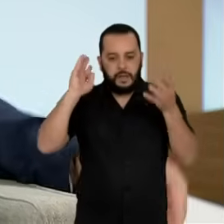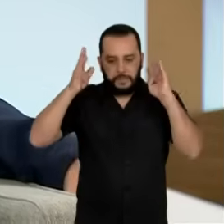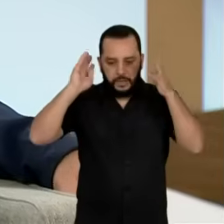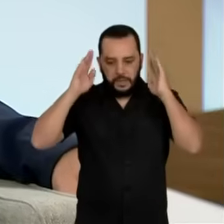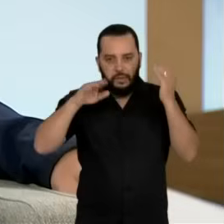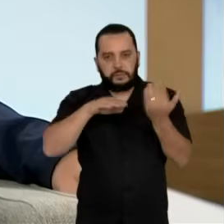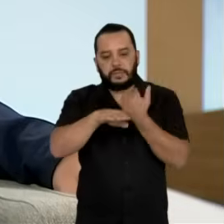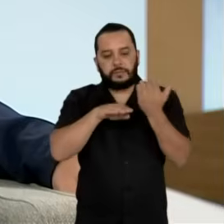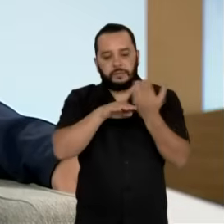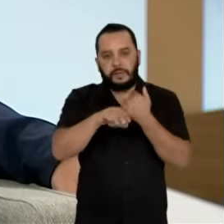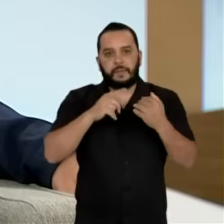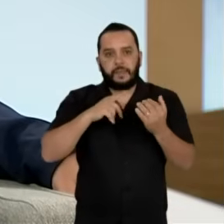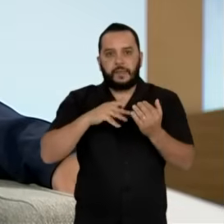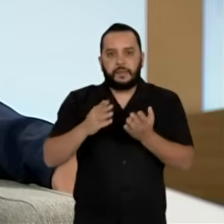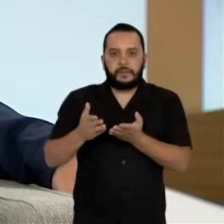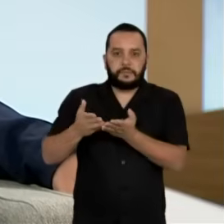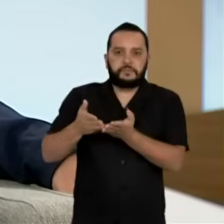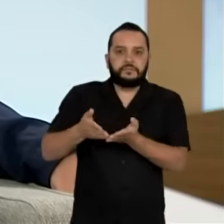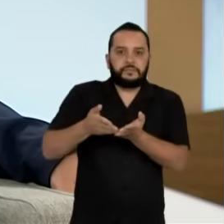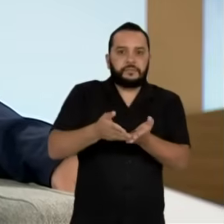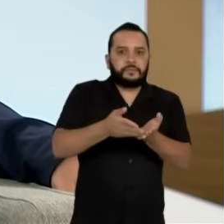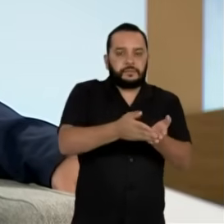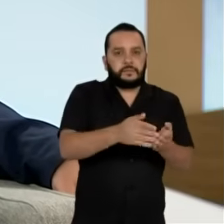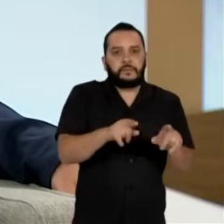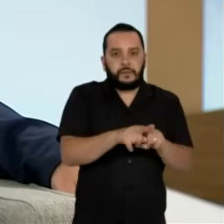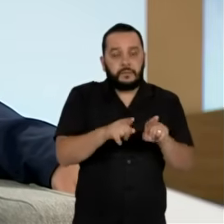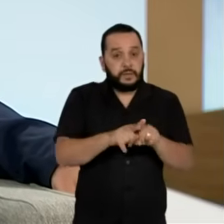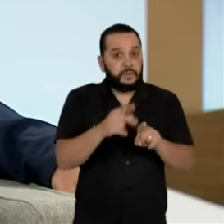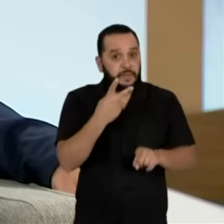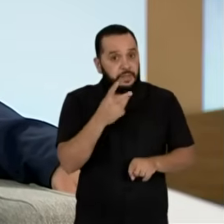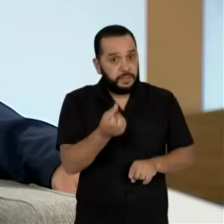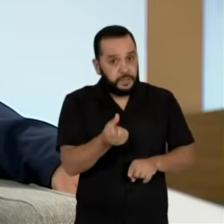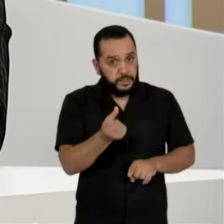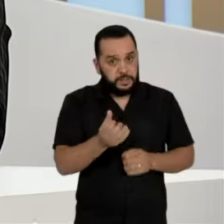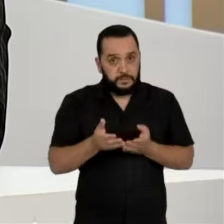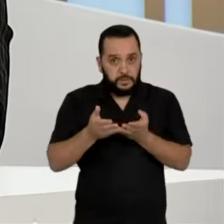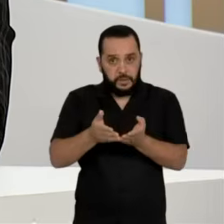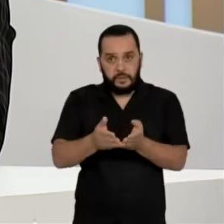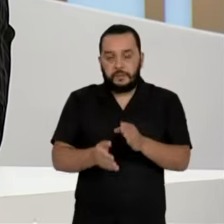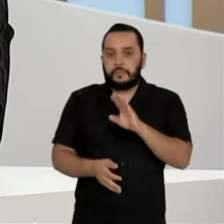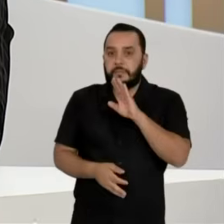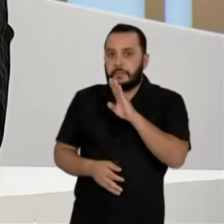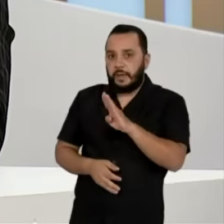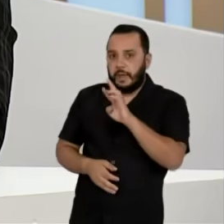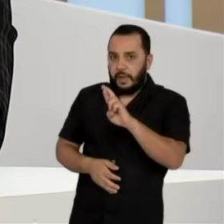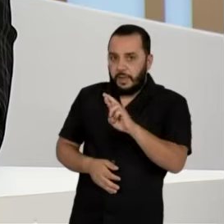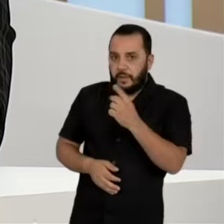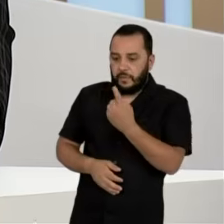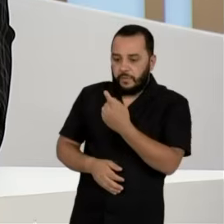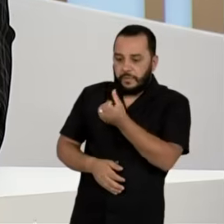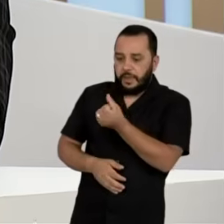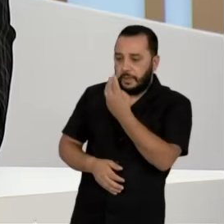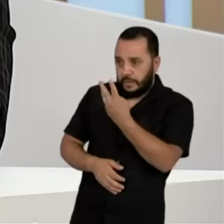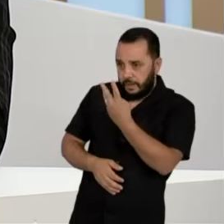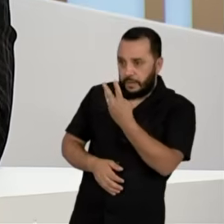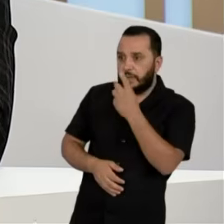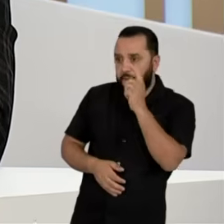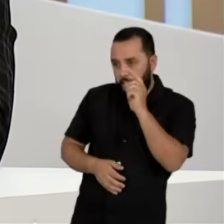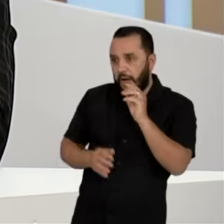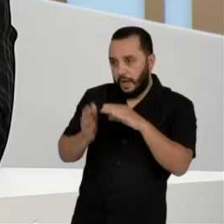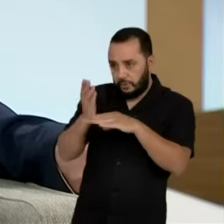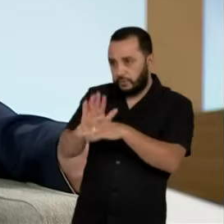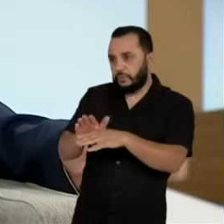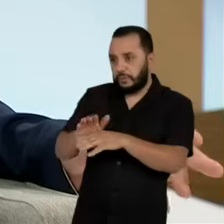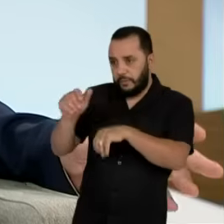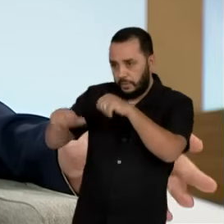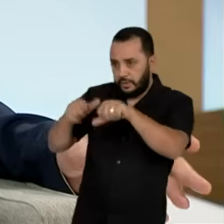porto, estão planejados lá, se eu não me engano, 26 portos. A BR-163 já é um vetor de mudança na região?